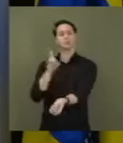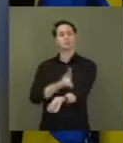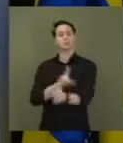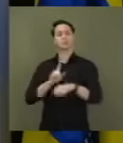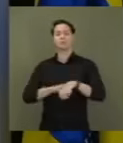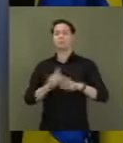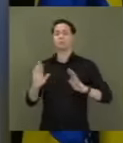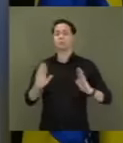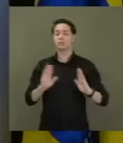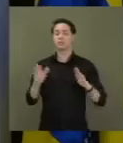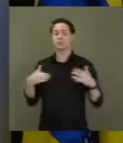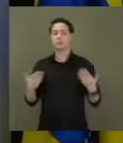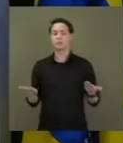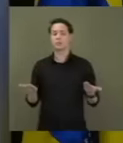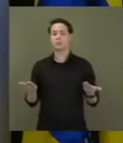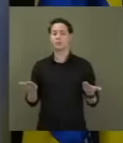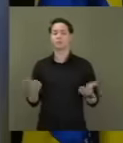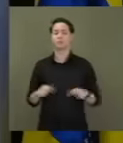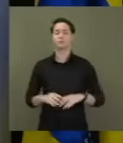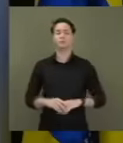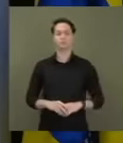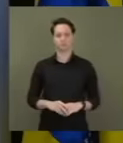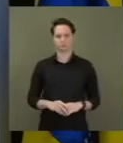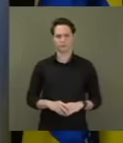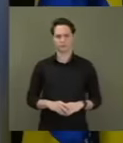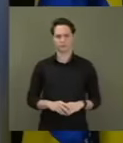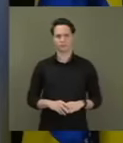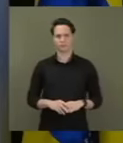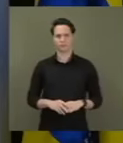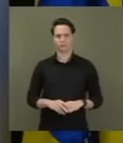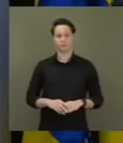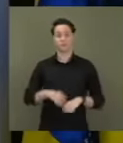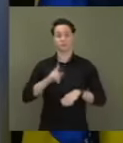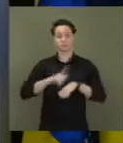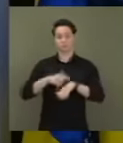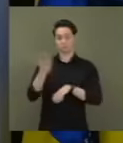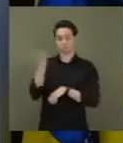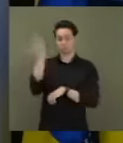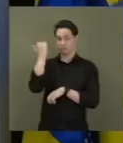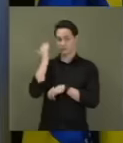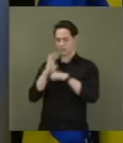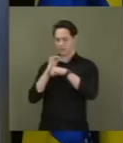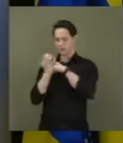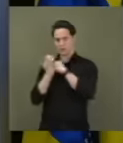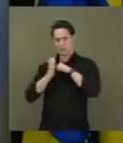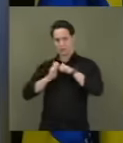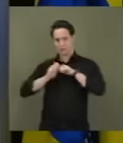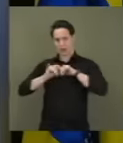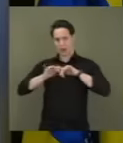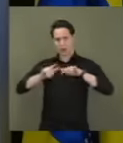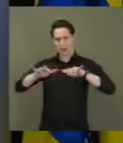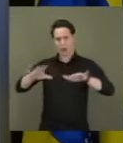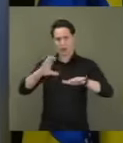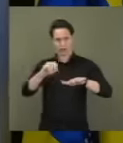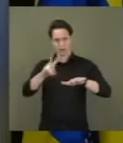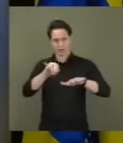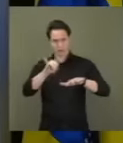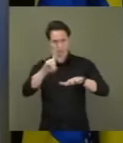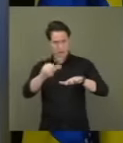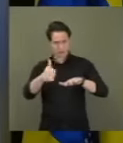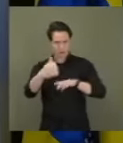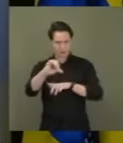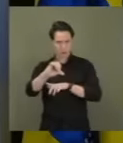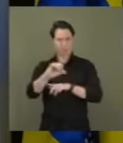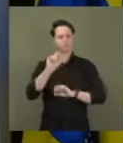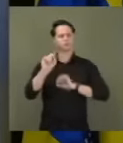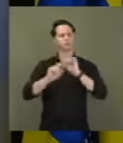período, senador Vanderlan? Durante a pandemia da Covid-19, vimos